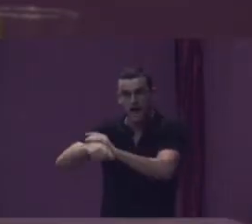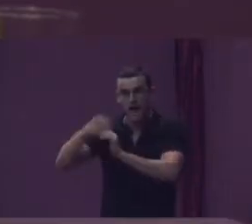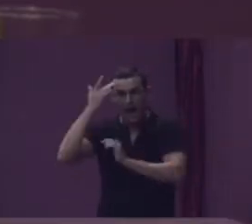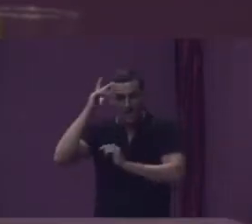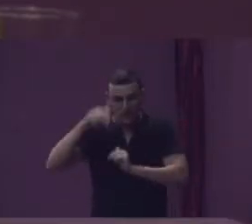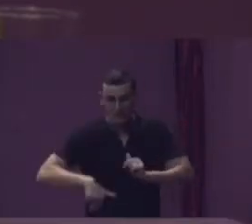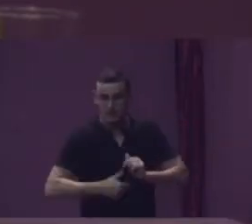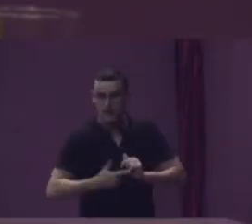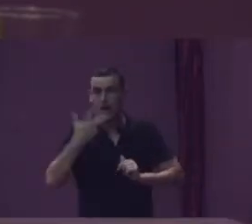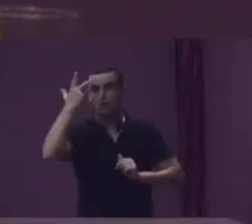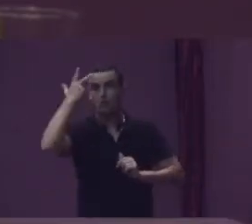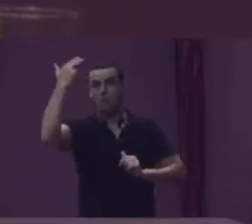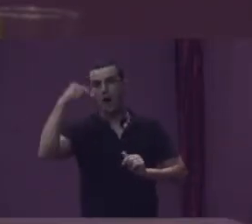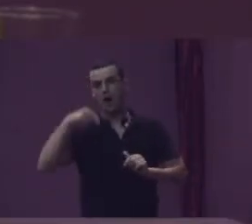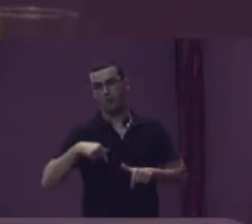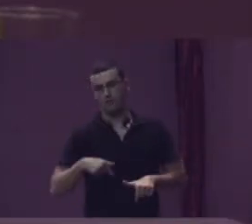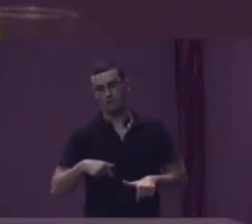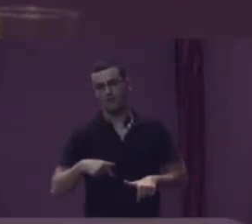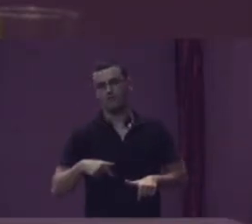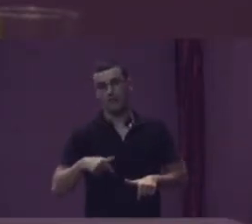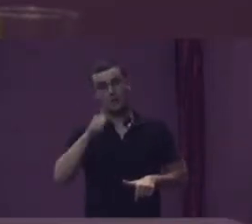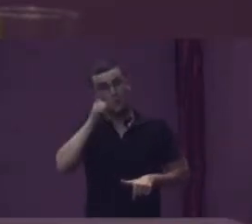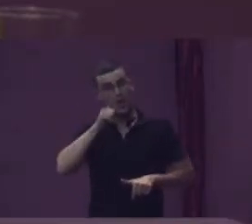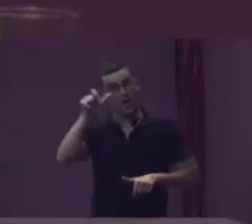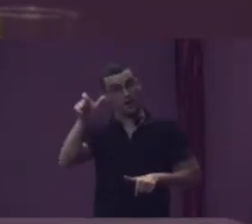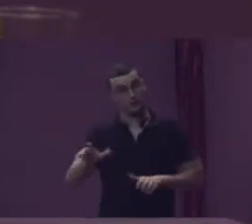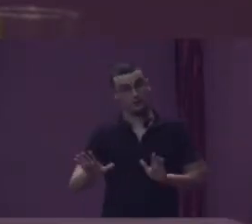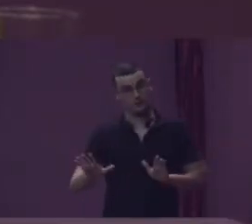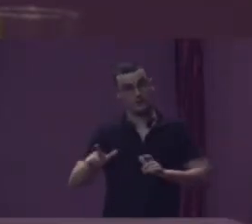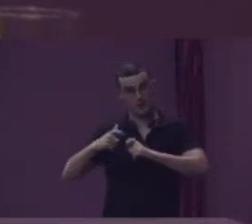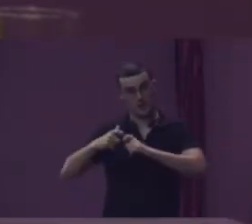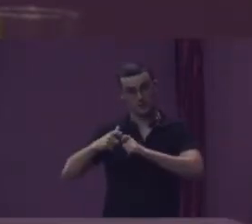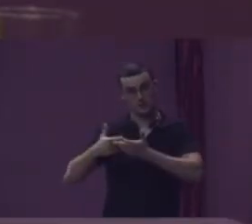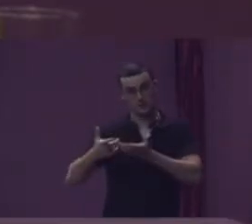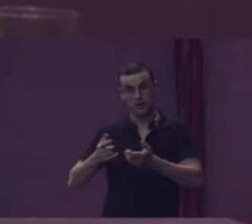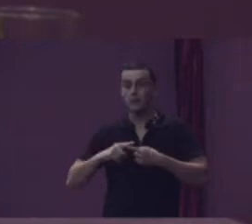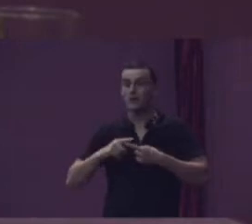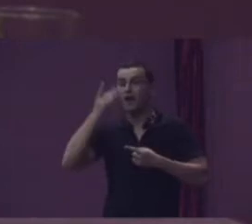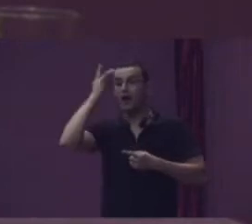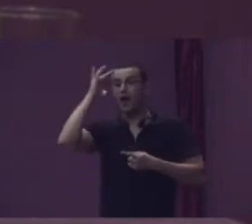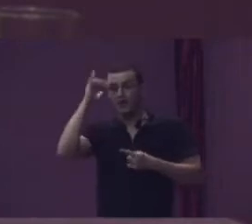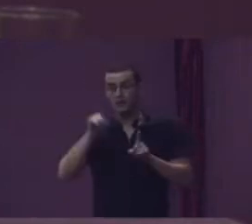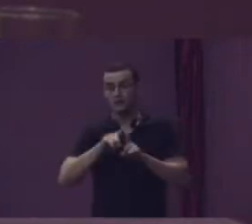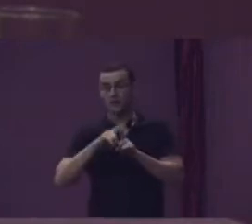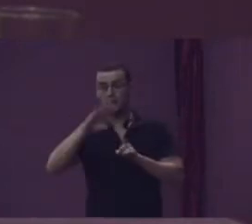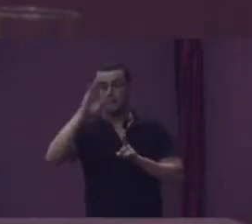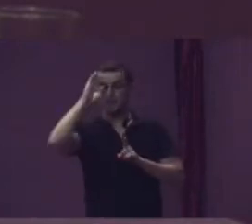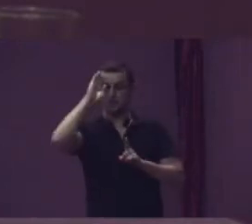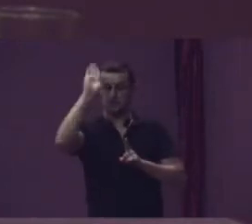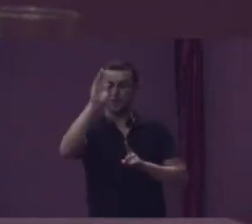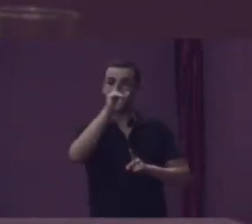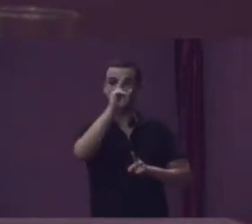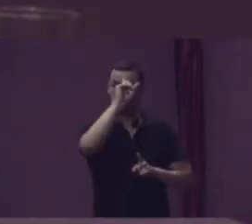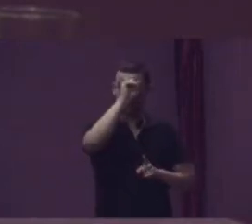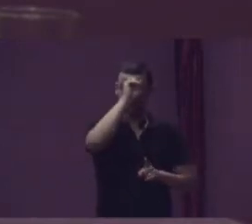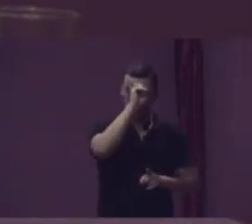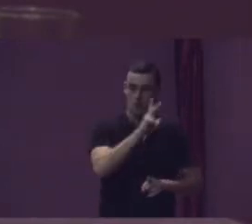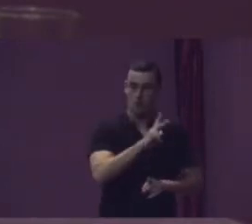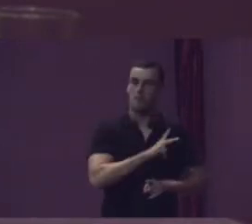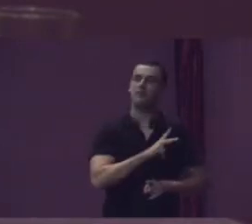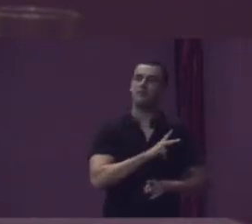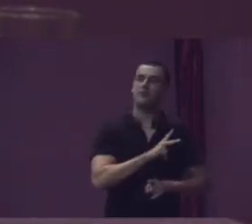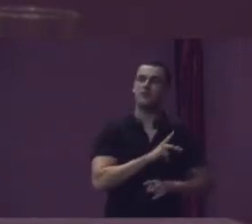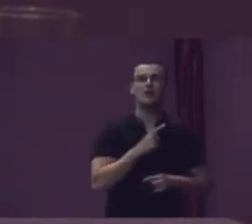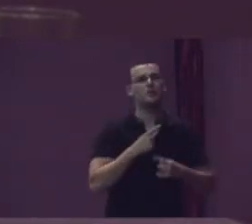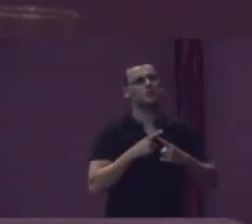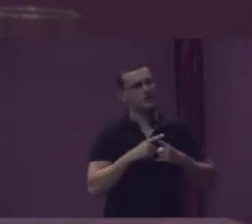mulheres, médicos, técnicas e instrumentos no cenário do parto, especialmente no setor privado de atenção à saúde, por reconhecer que as